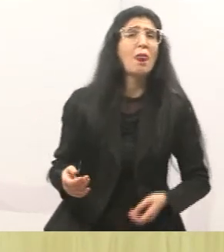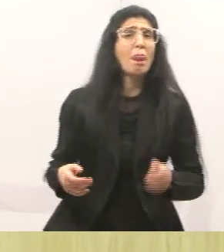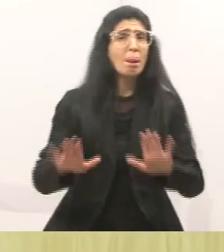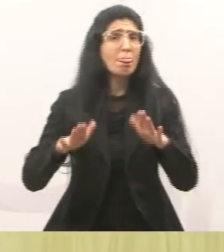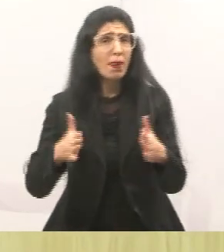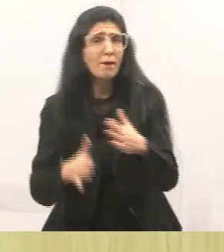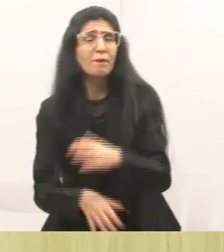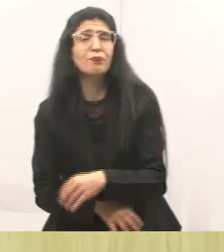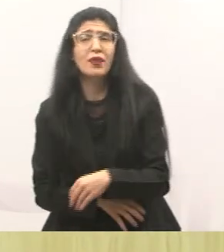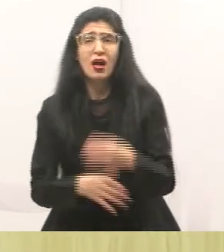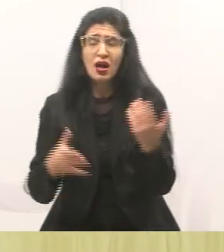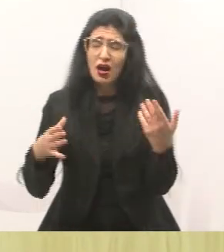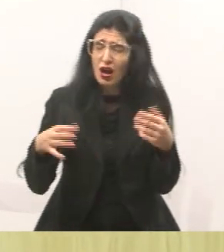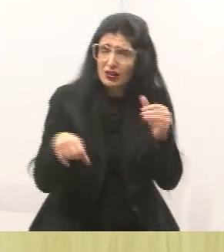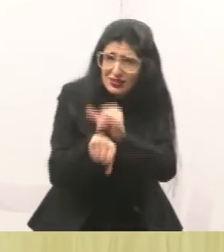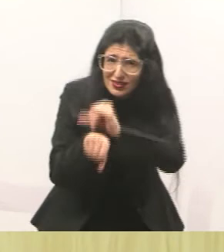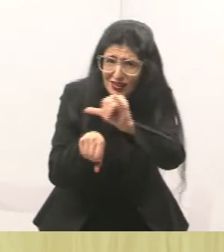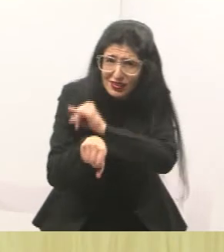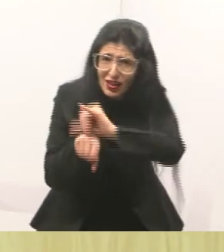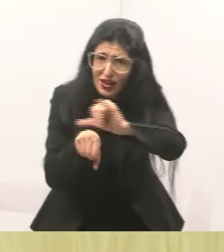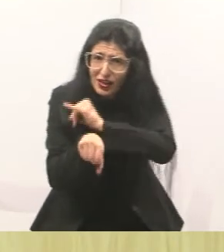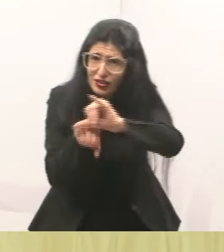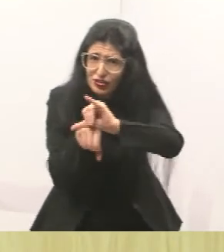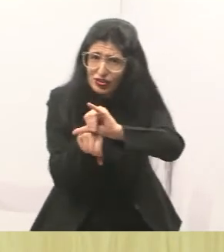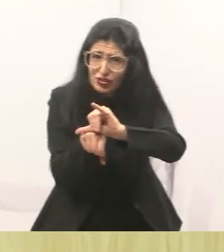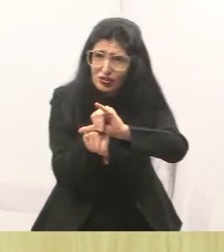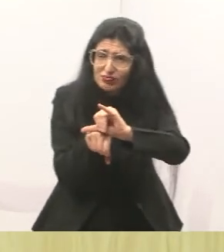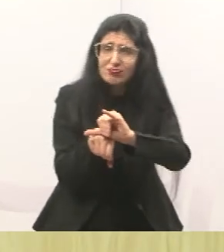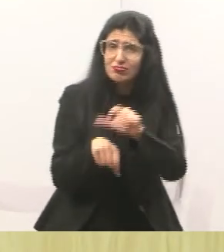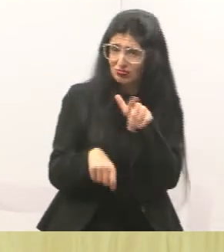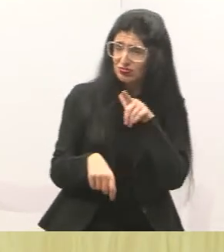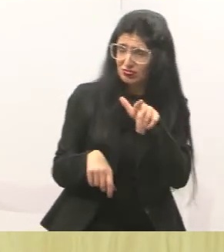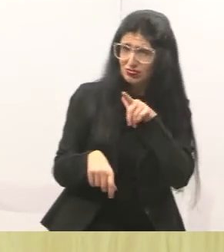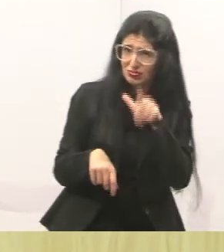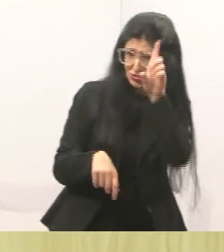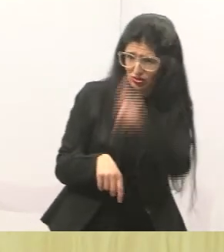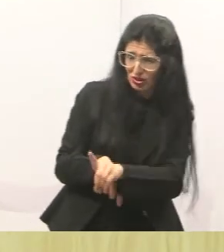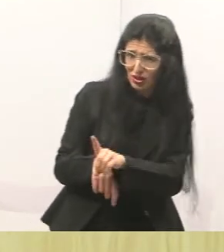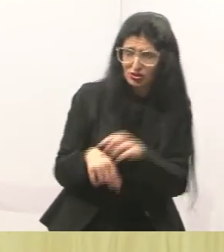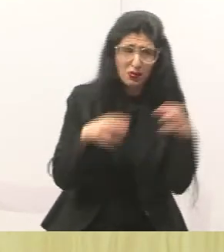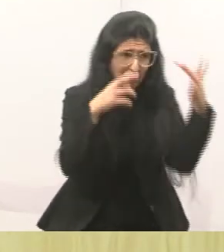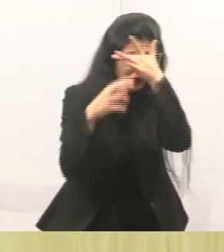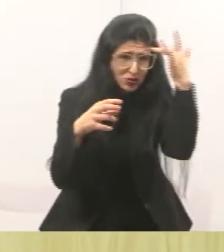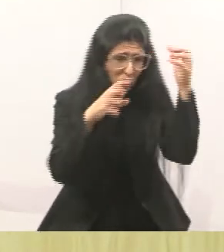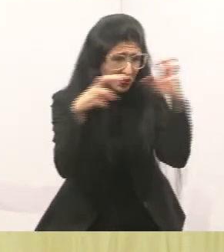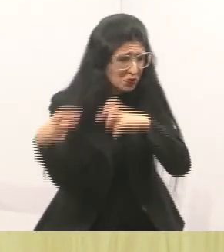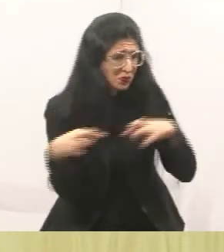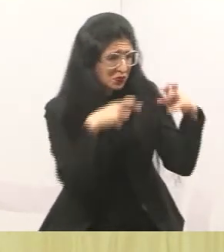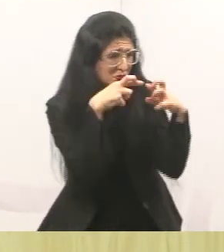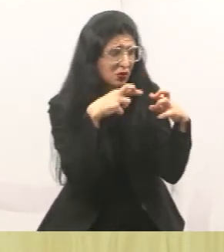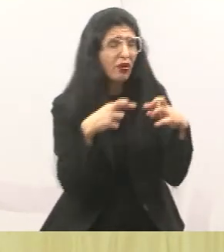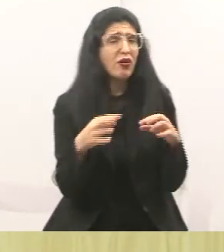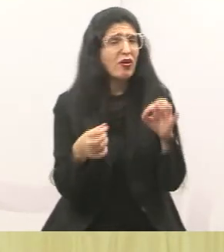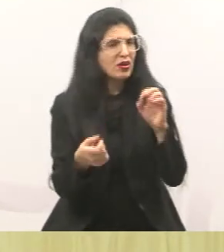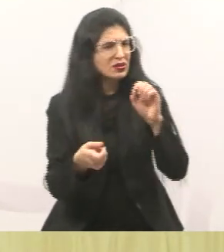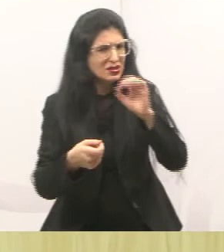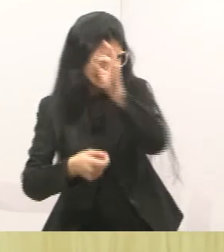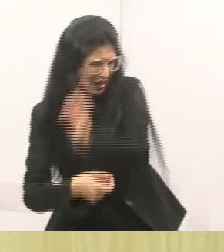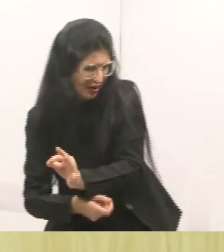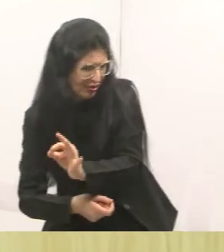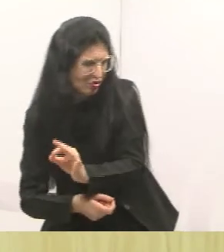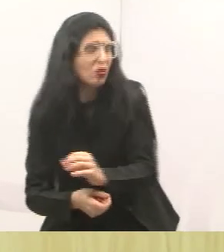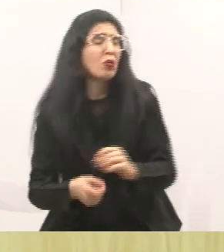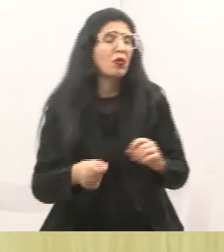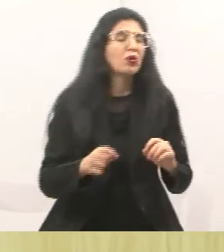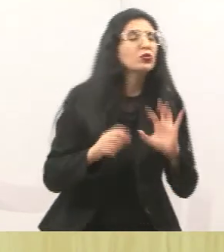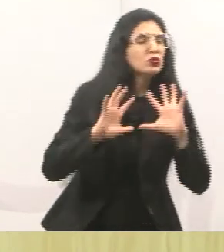têm sido feitos os acordos com os servidores? Quem está fiscalizando se internamente os setores públicos estão atendendo